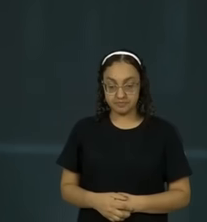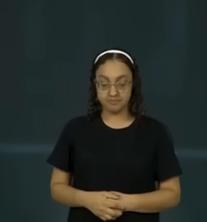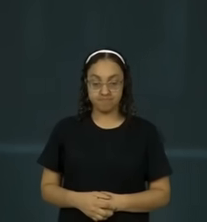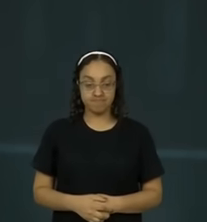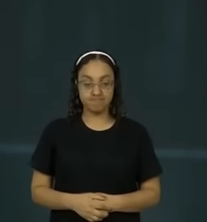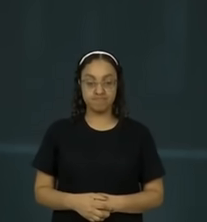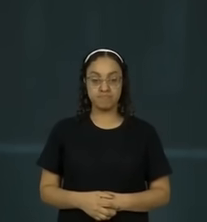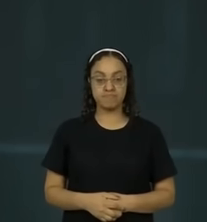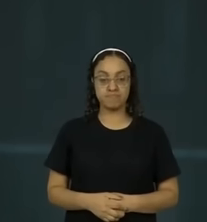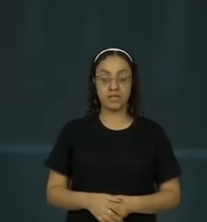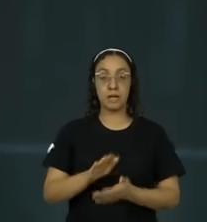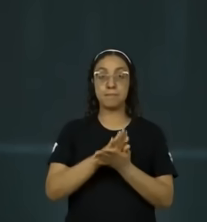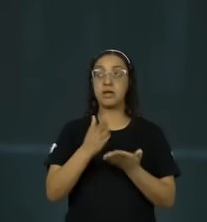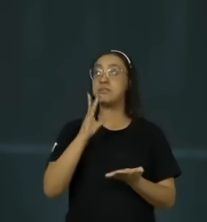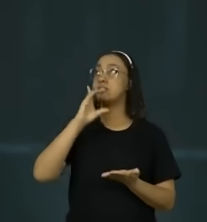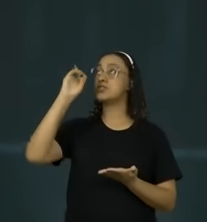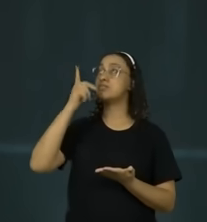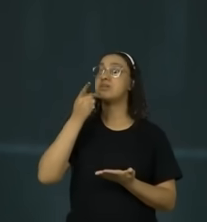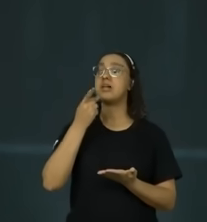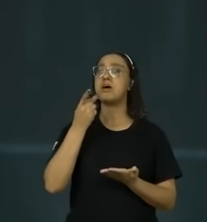mas é sobre o porquê aconteceu.